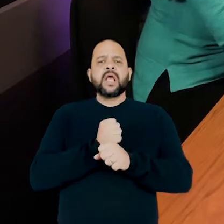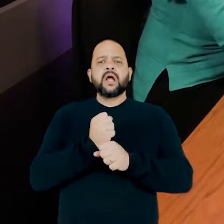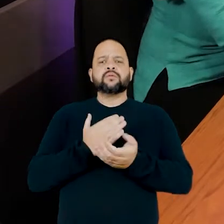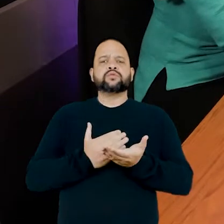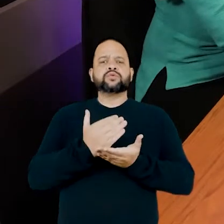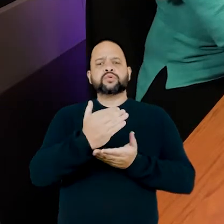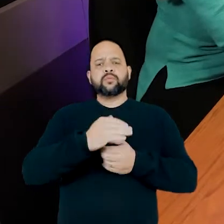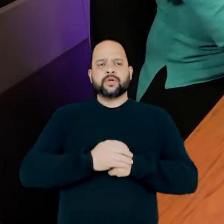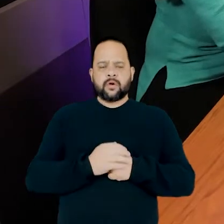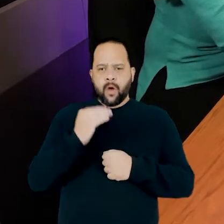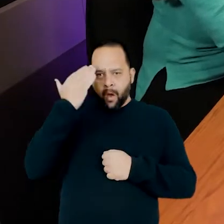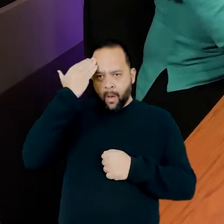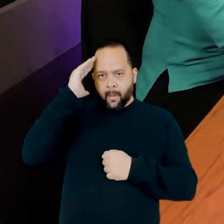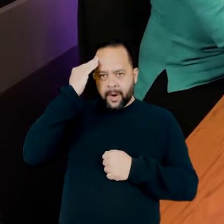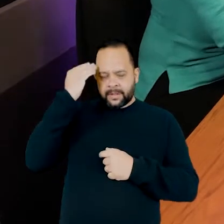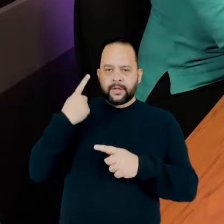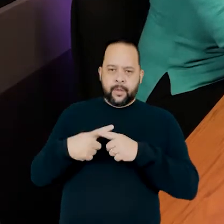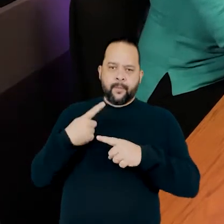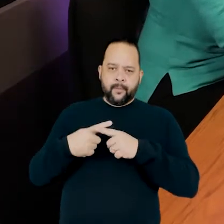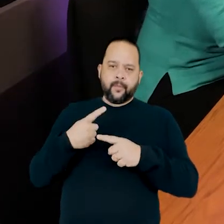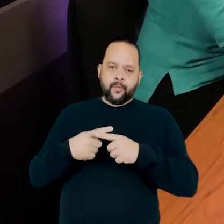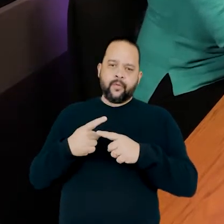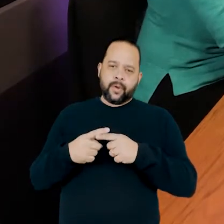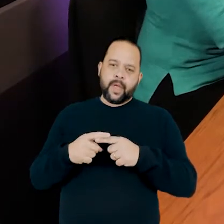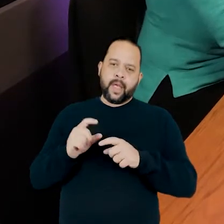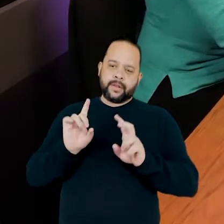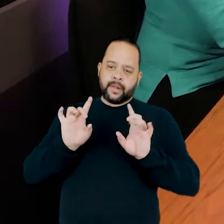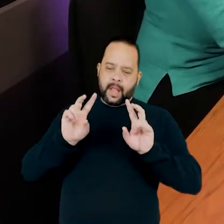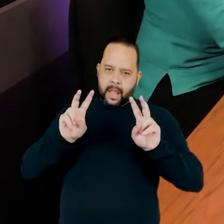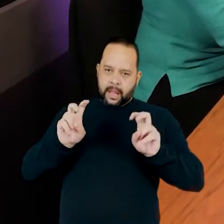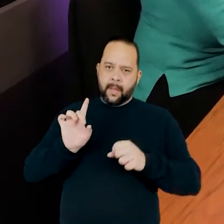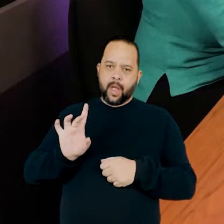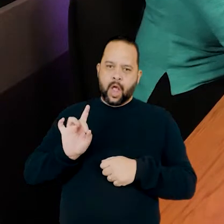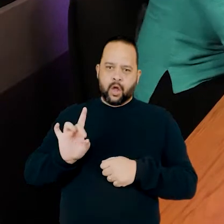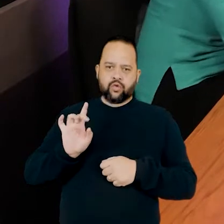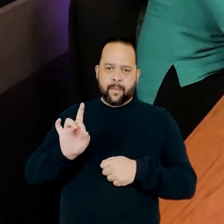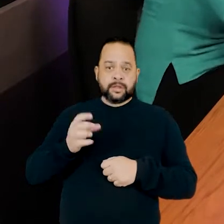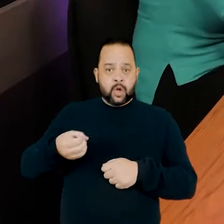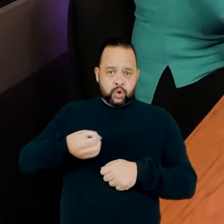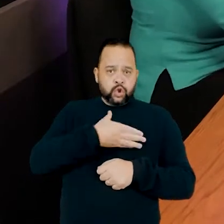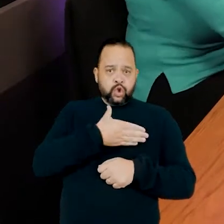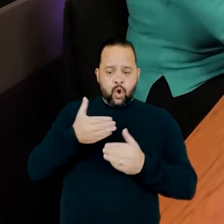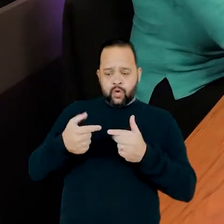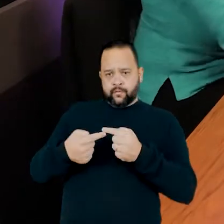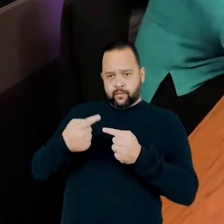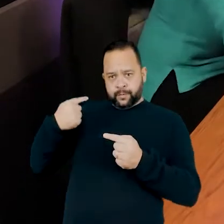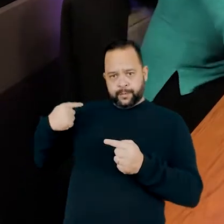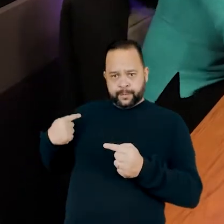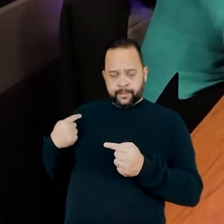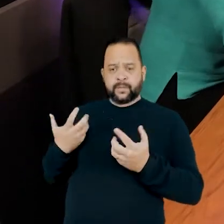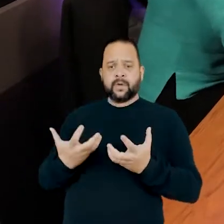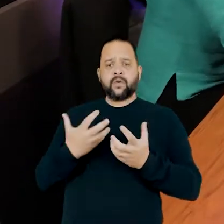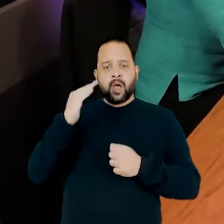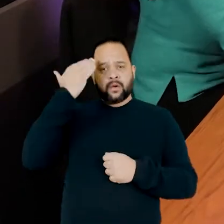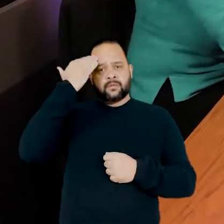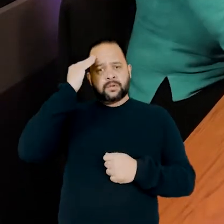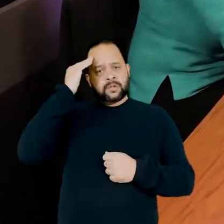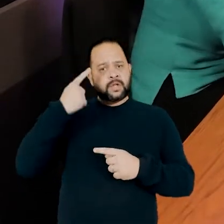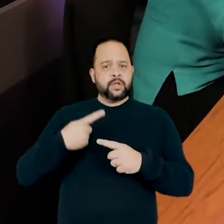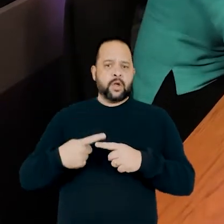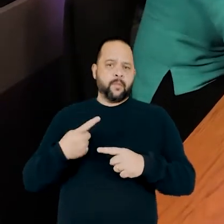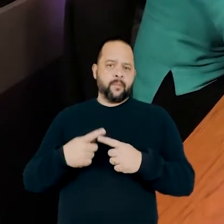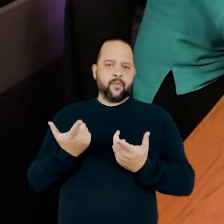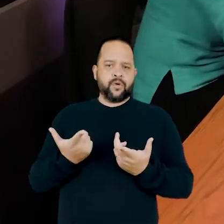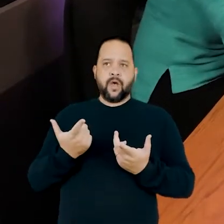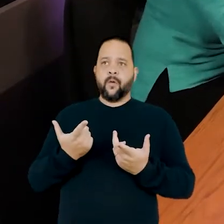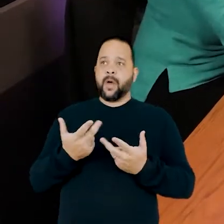ou menos é isso? Só pra eu entender, porque assim, automação é algo relativamente recente. Não, não, eu queria entender porque assim, é